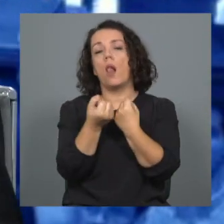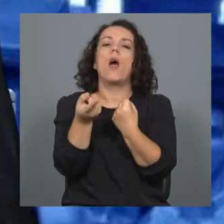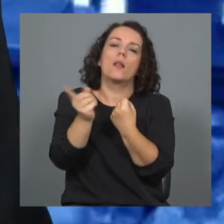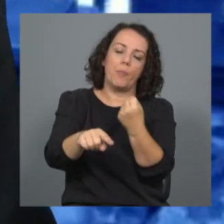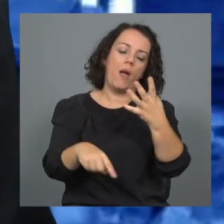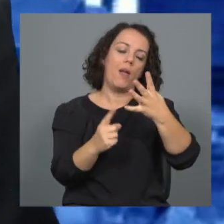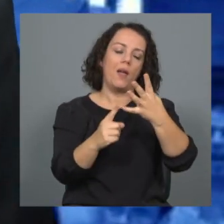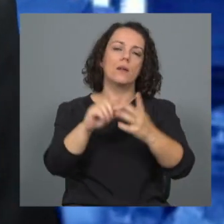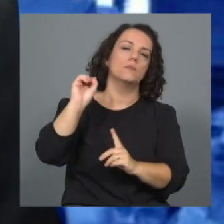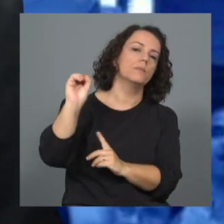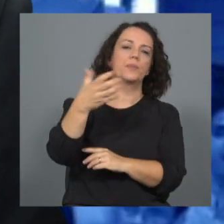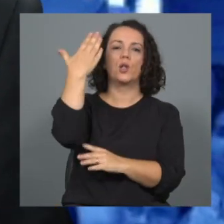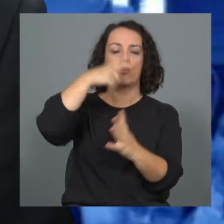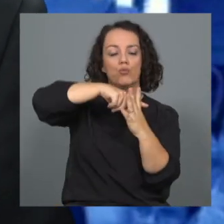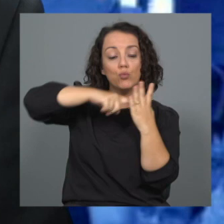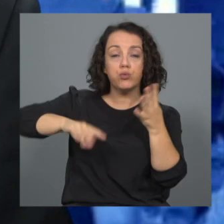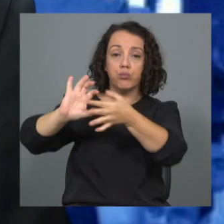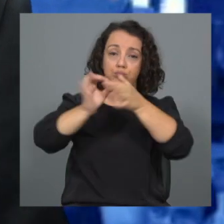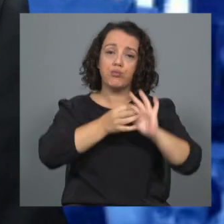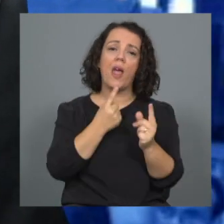é a raiz de toda esta coisa, sem diálogo não há